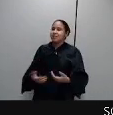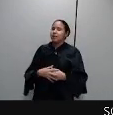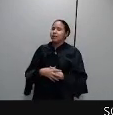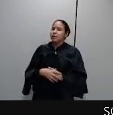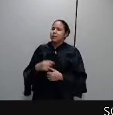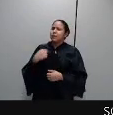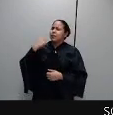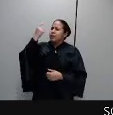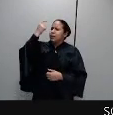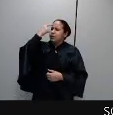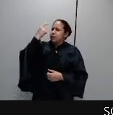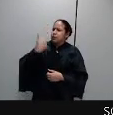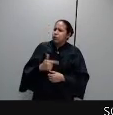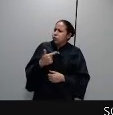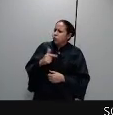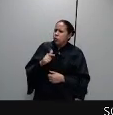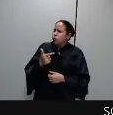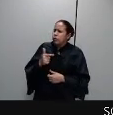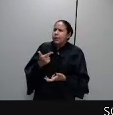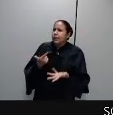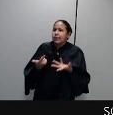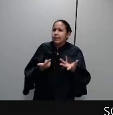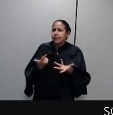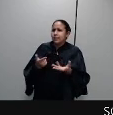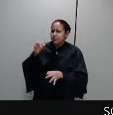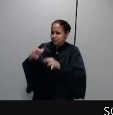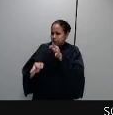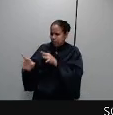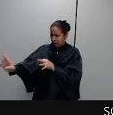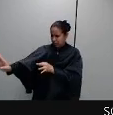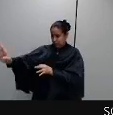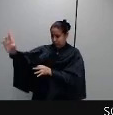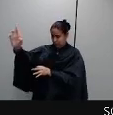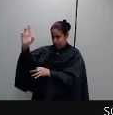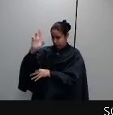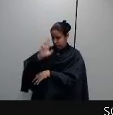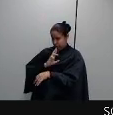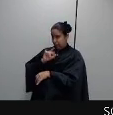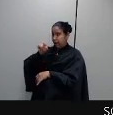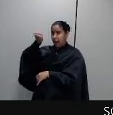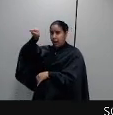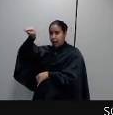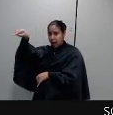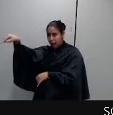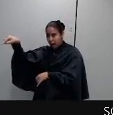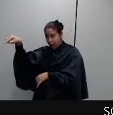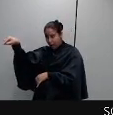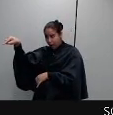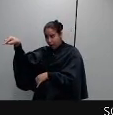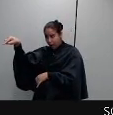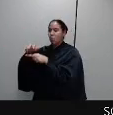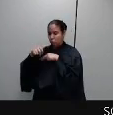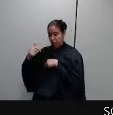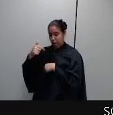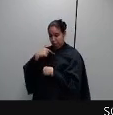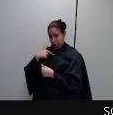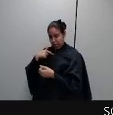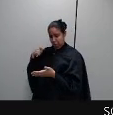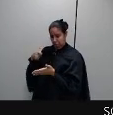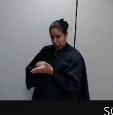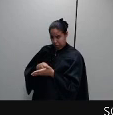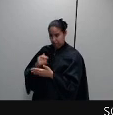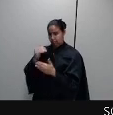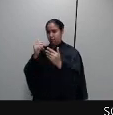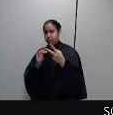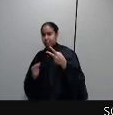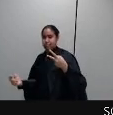matéria faz como não houve esse juízo de retratação ali perto da Quina a minha sugestão seria no set